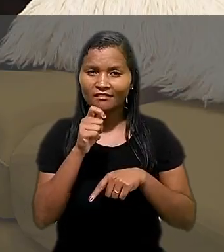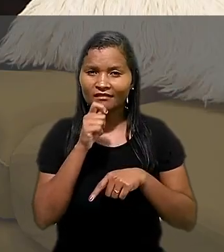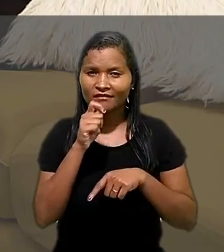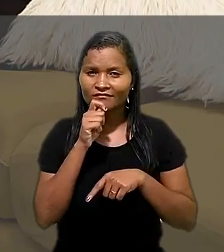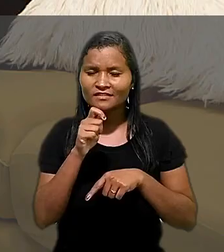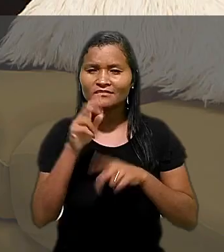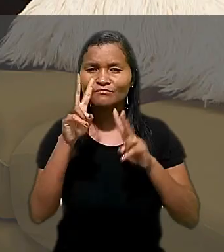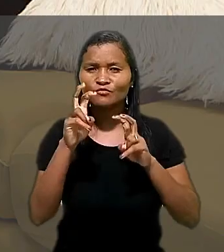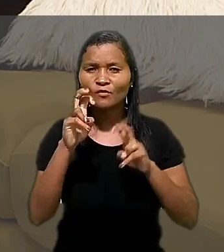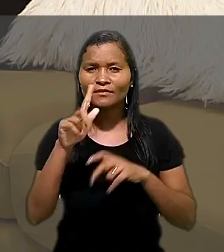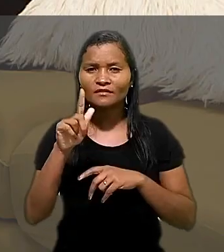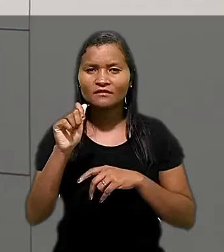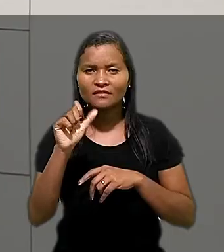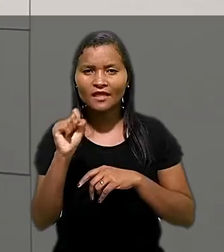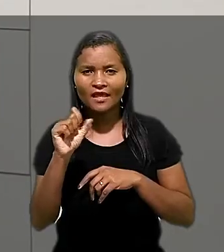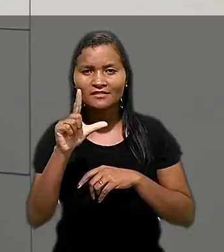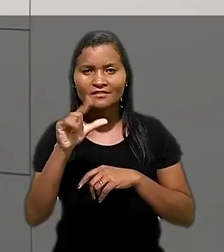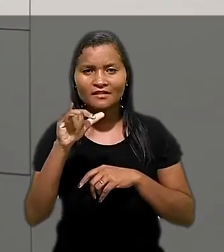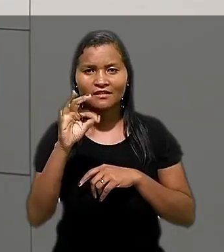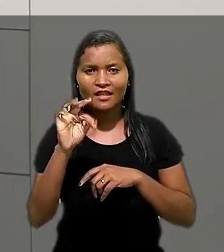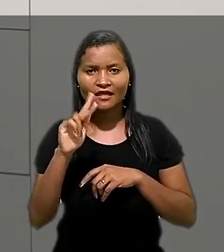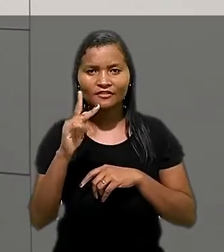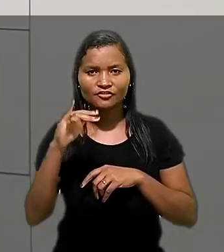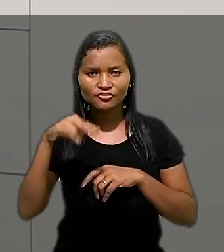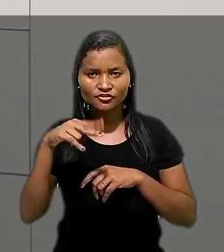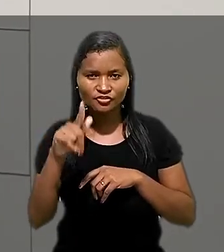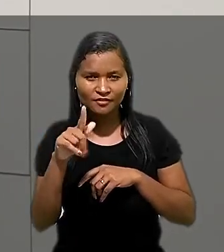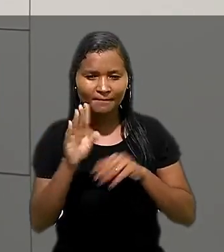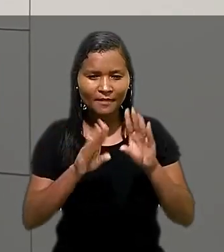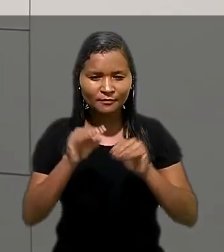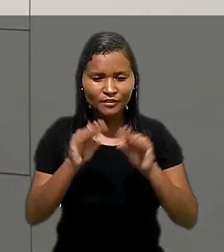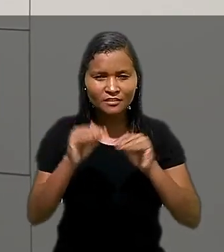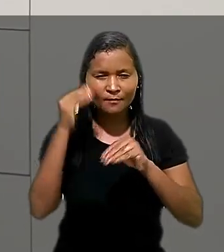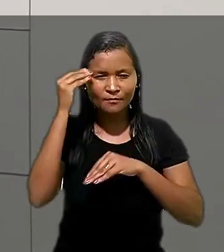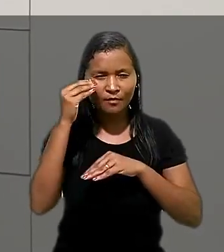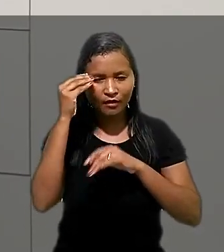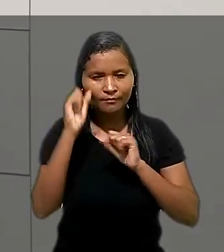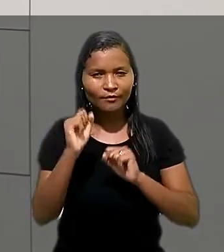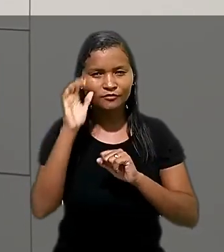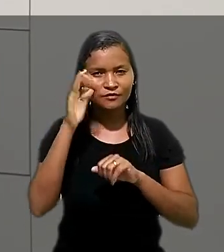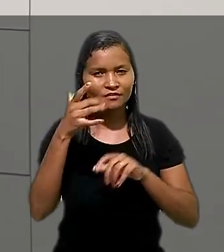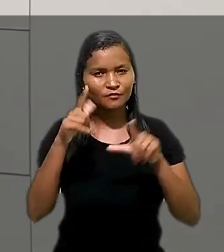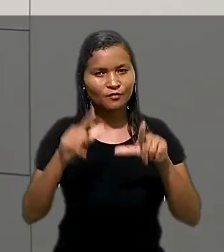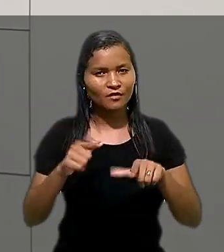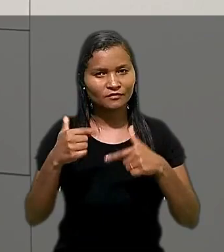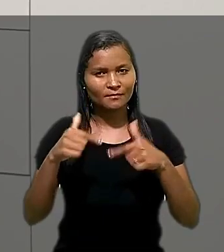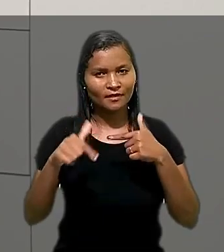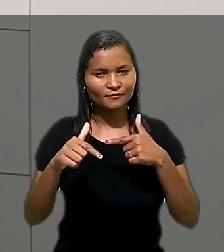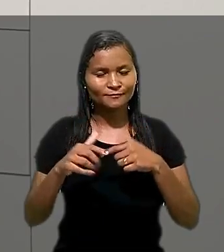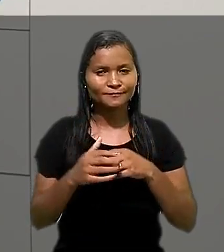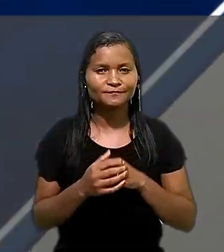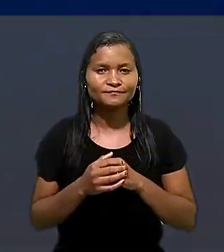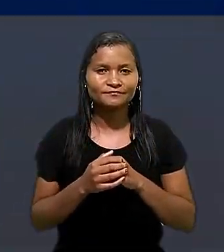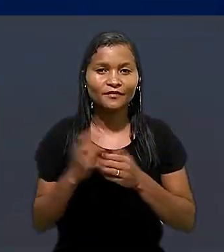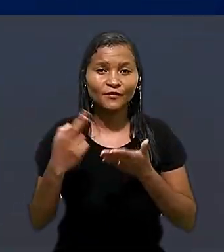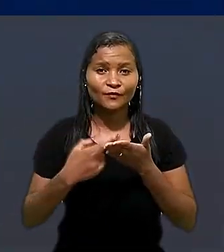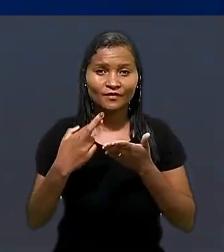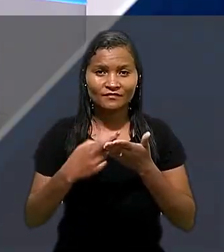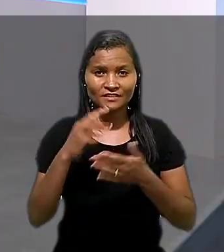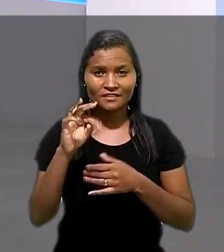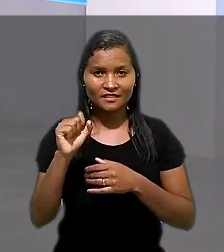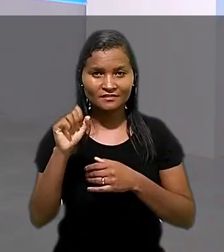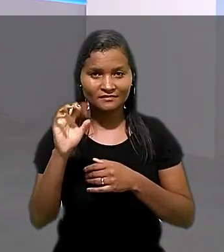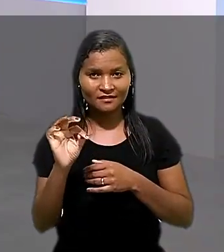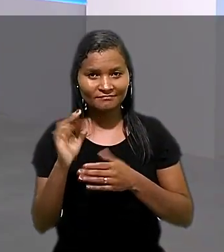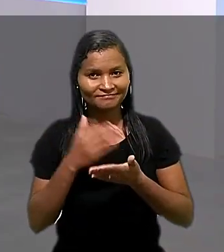uma entrevista sobre gaslighting, tipo de manipulação psicológica que pode ocorrer no ambiente de trabalho.